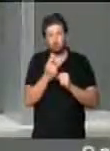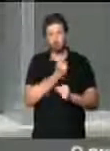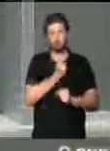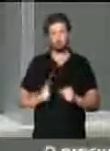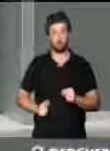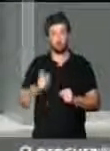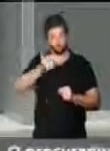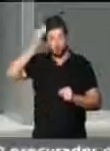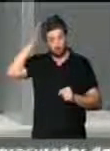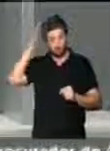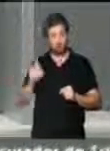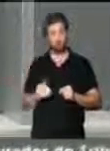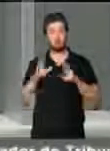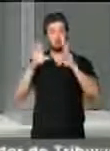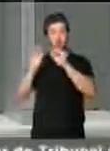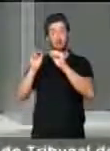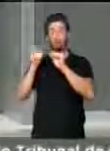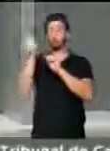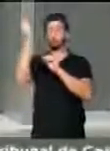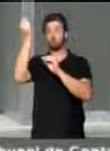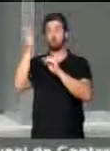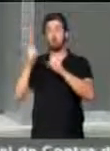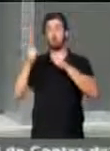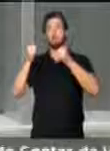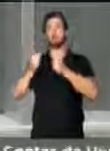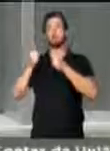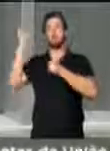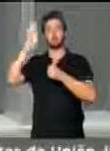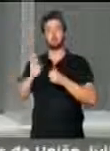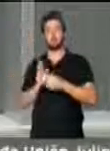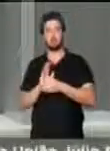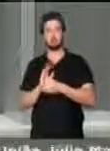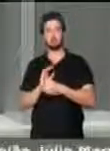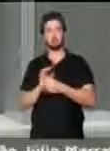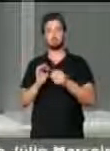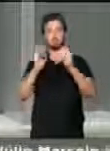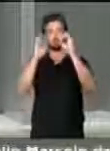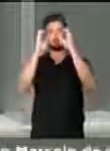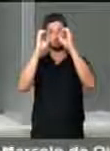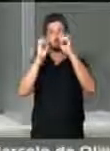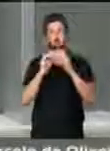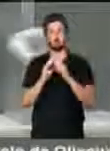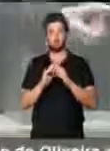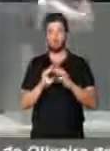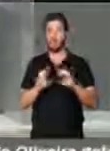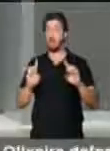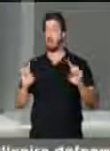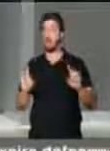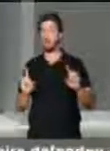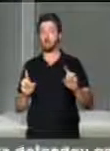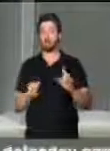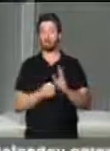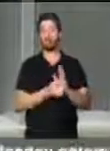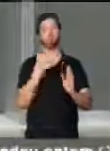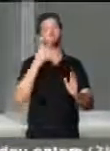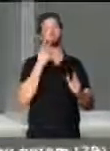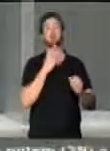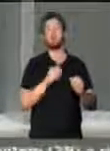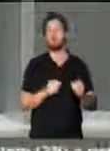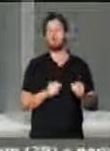governo Temer que mexe com os ricos e os poderosos desse país. Nenhuma, mas podemos citar inúmeras